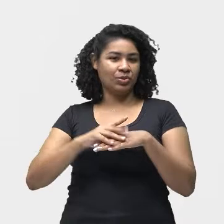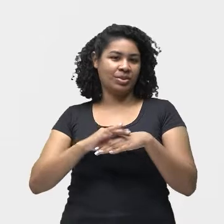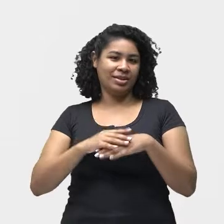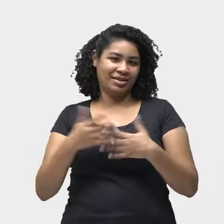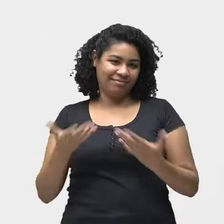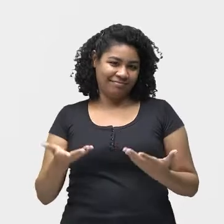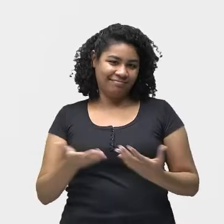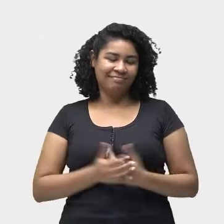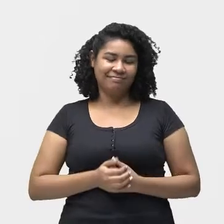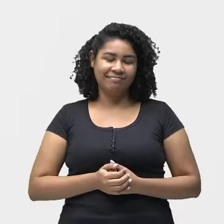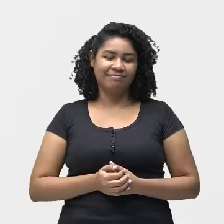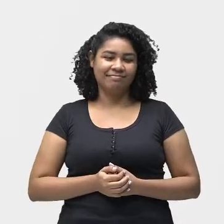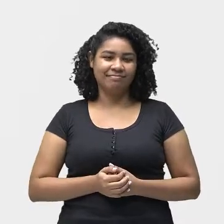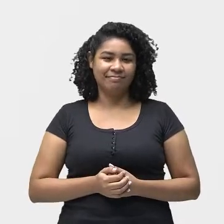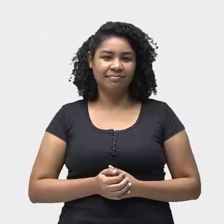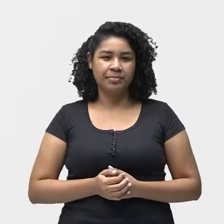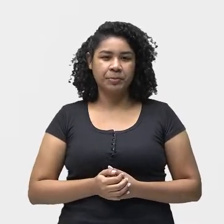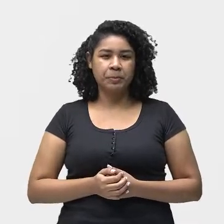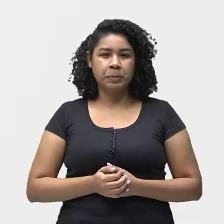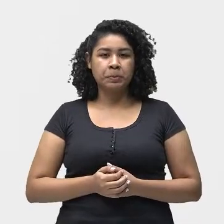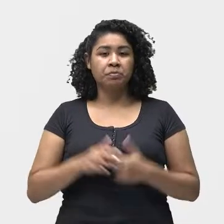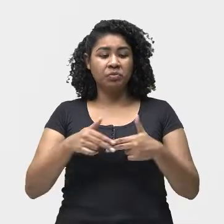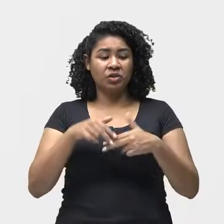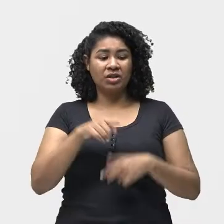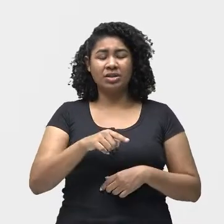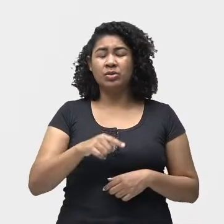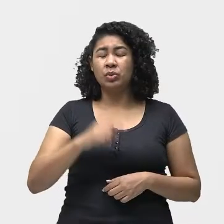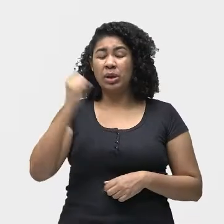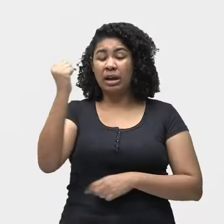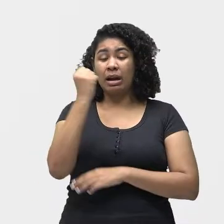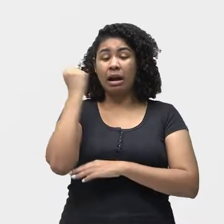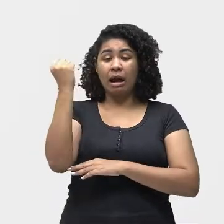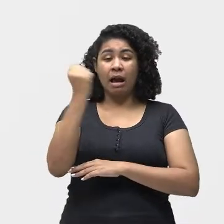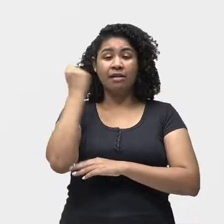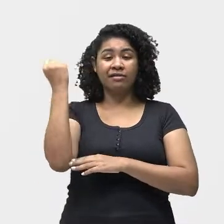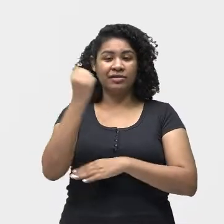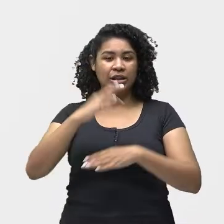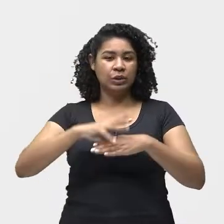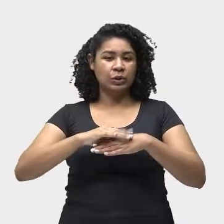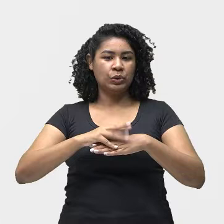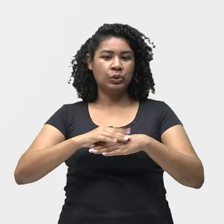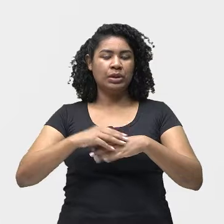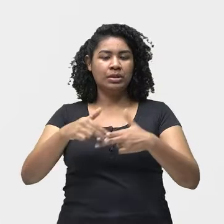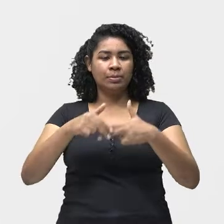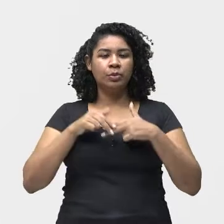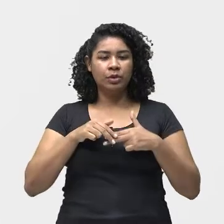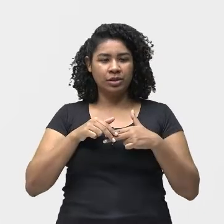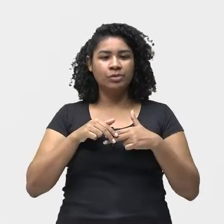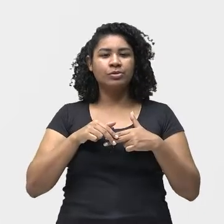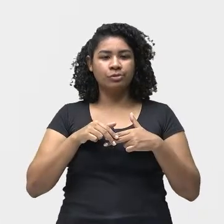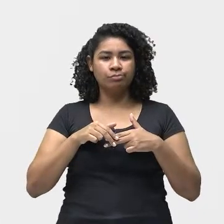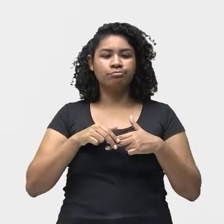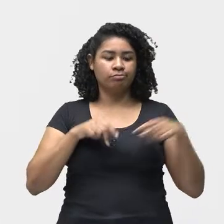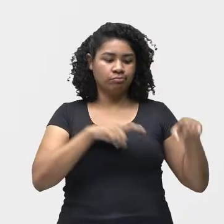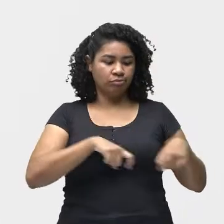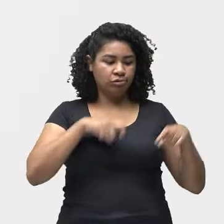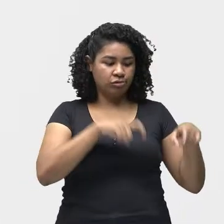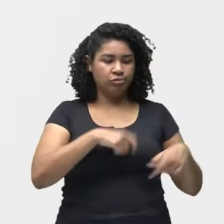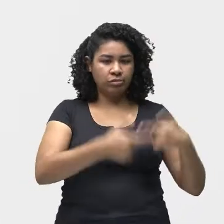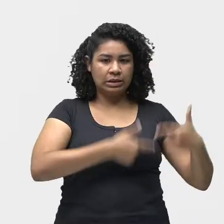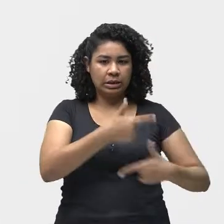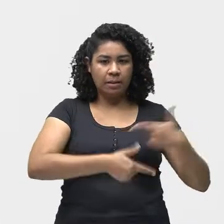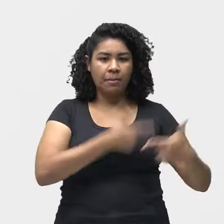doenças. Que muito agravaria a crescente paralisação do mercado agrícola, tá